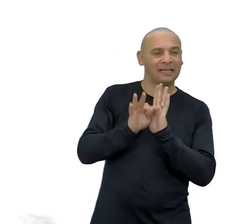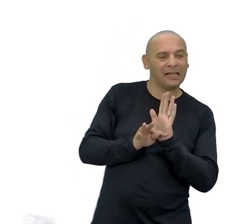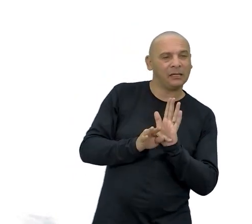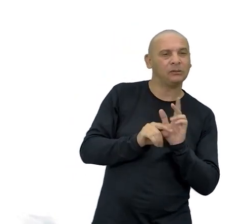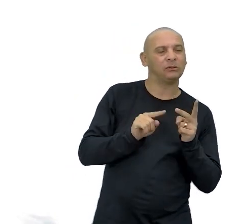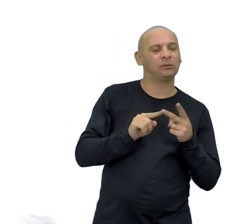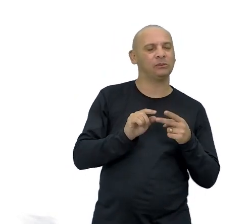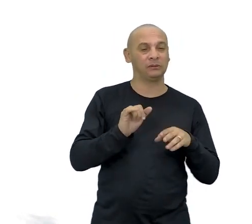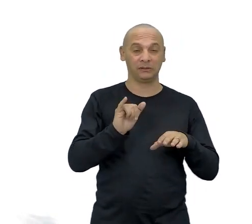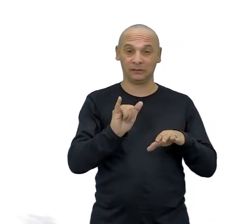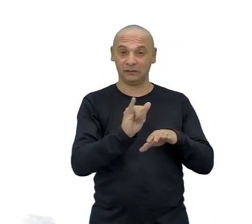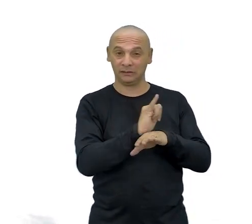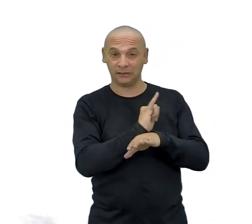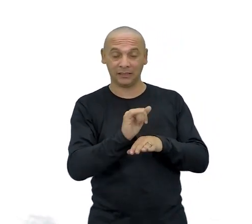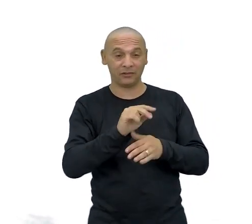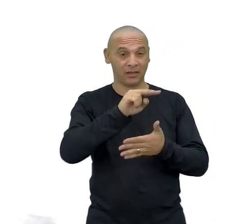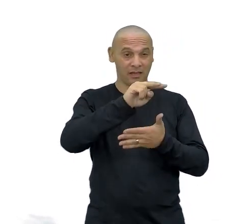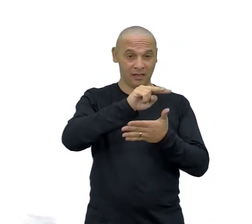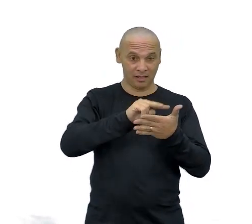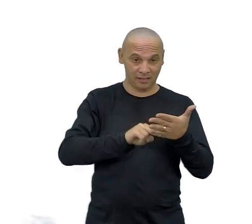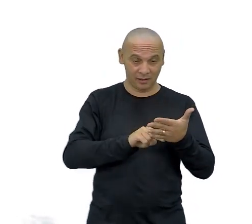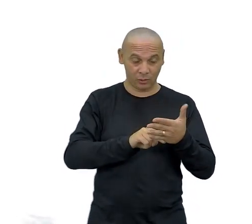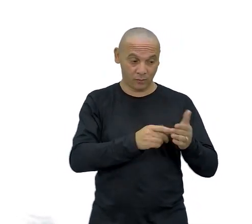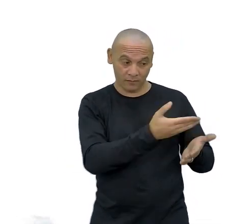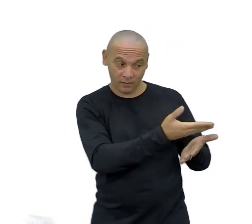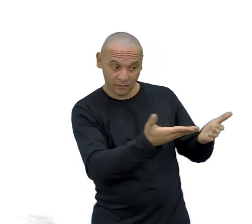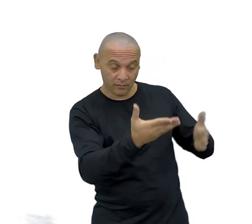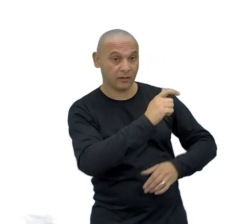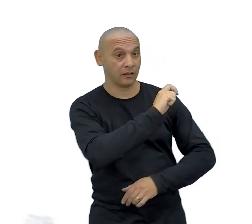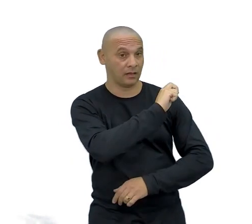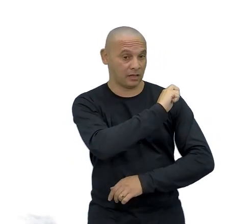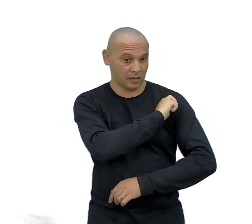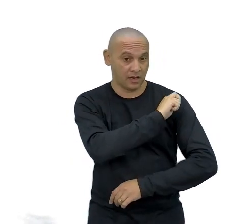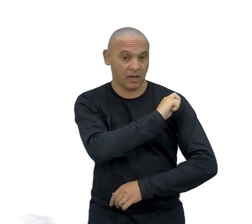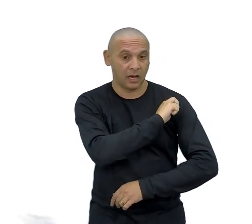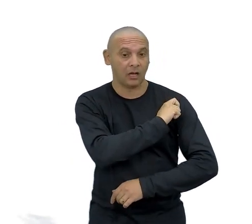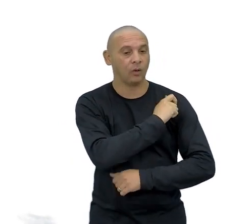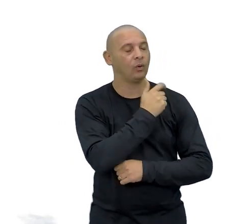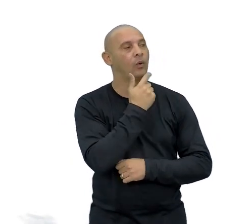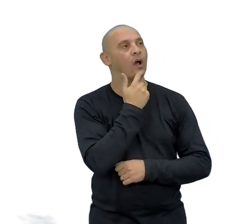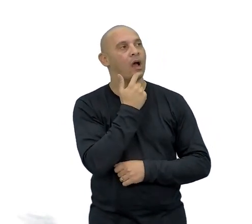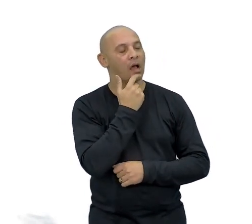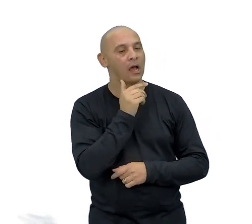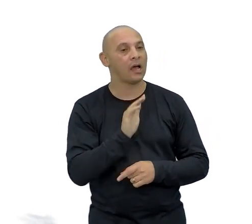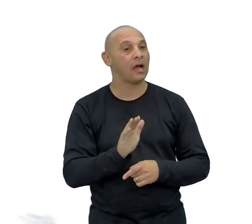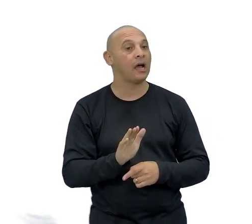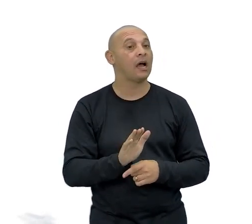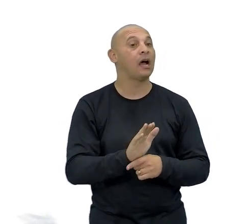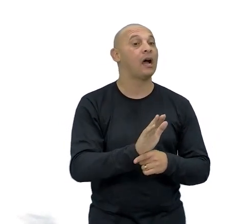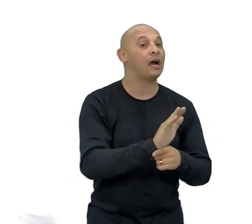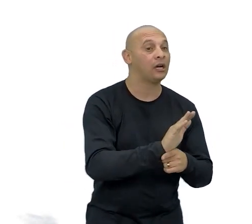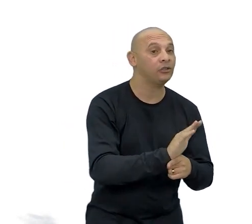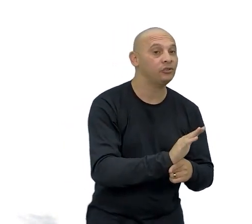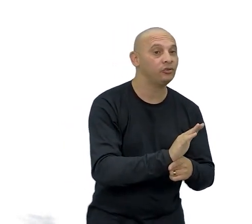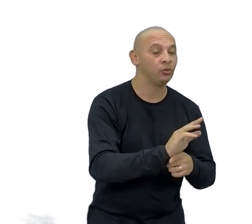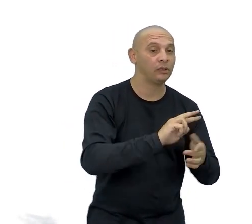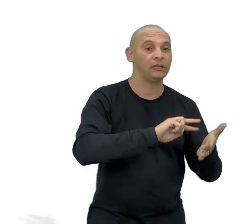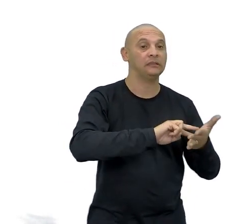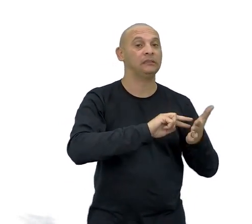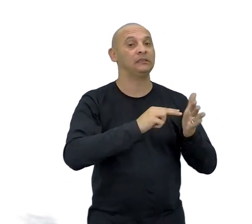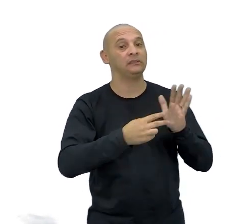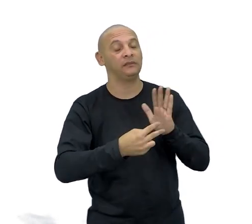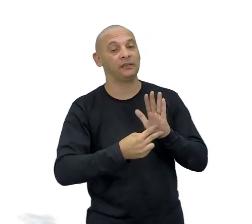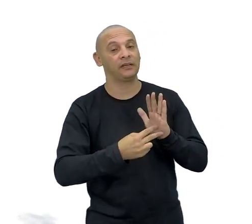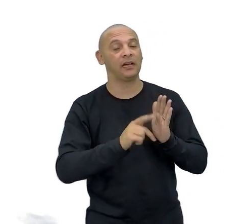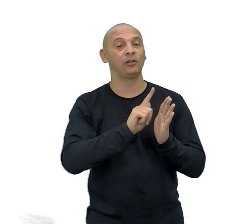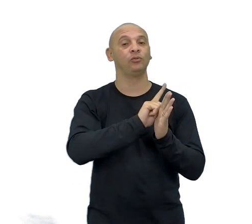estratégias de leitura realizadas pelos estudantes podem contribuir para a construção de sentidos